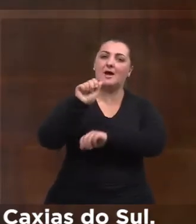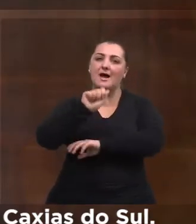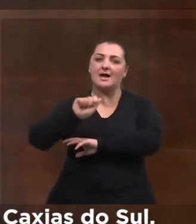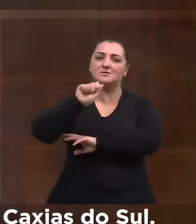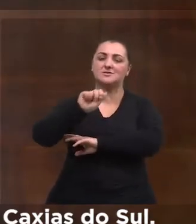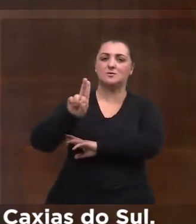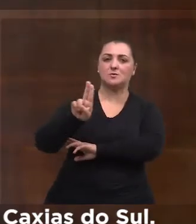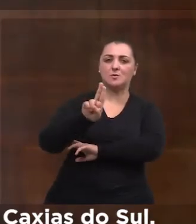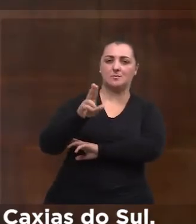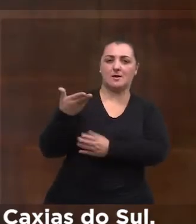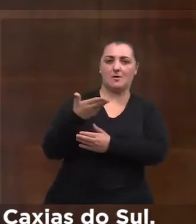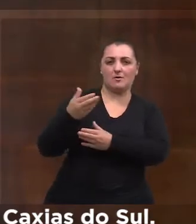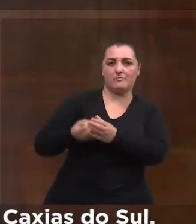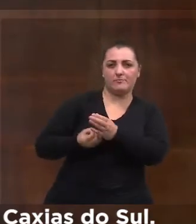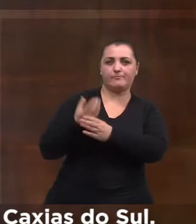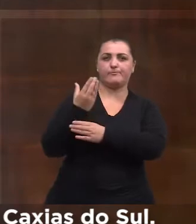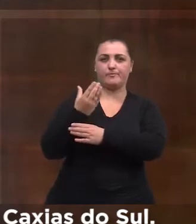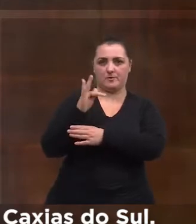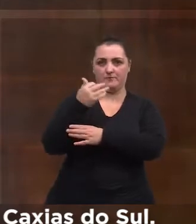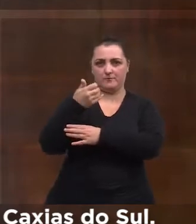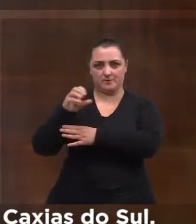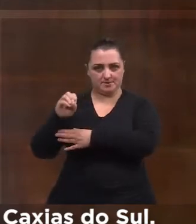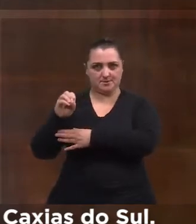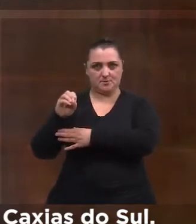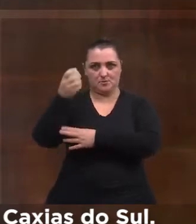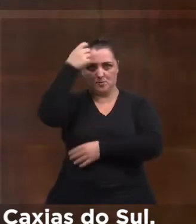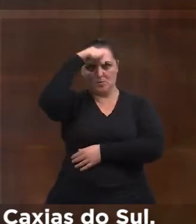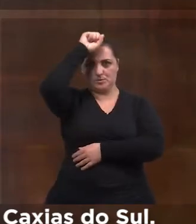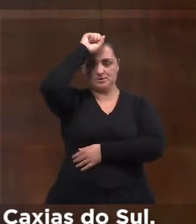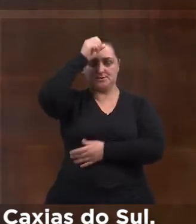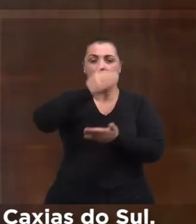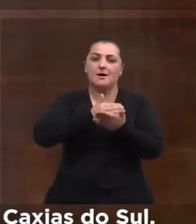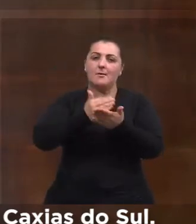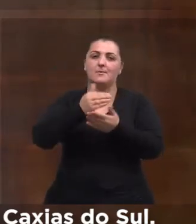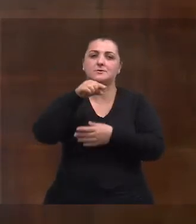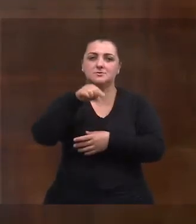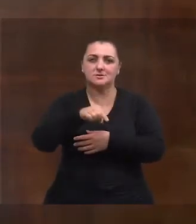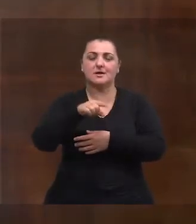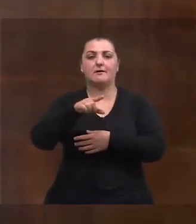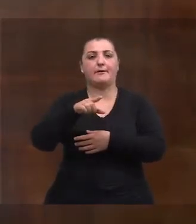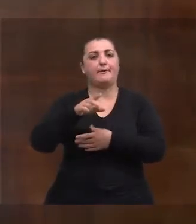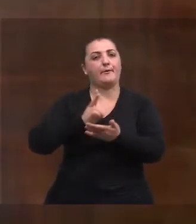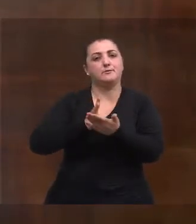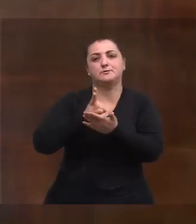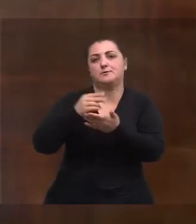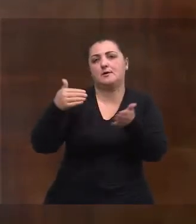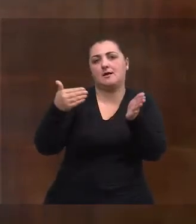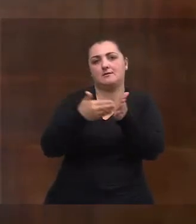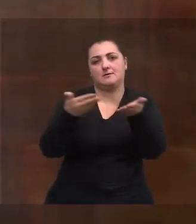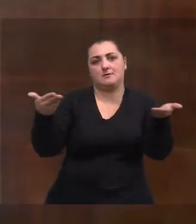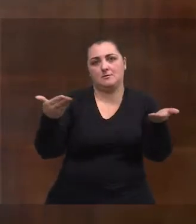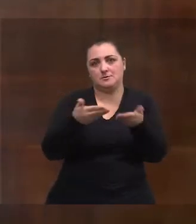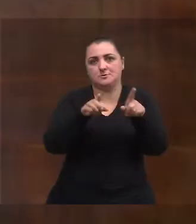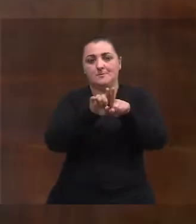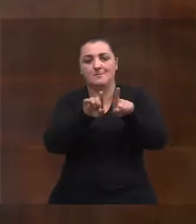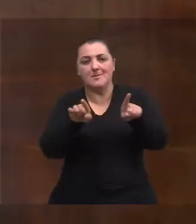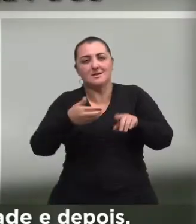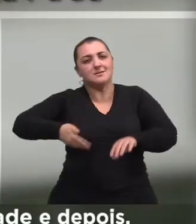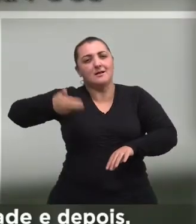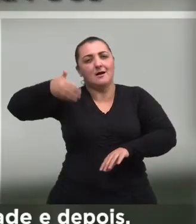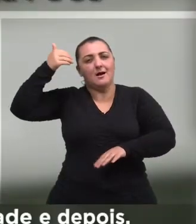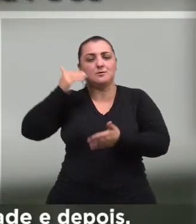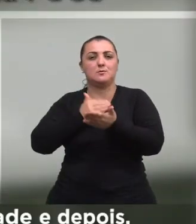transformada a associação em Fundação Universidade de Caxias do Sul. e a partir daí ela existe até